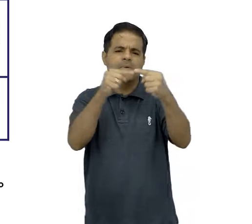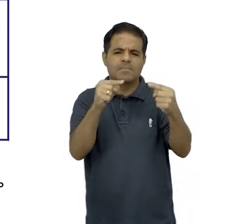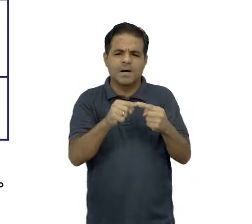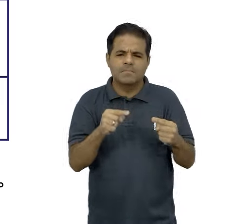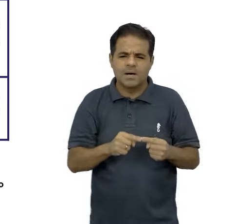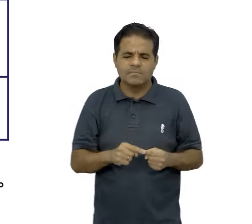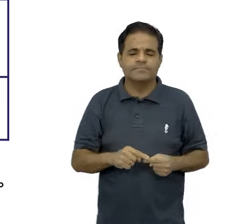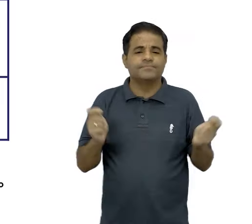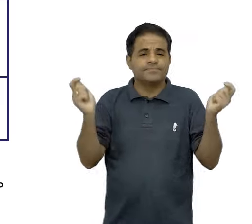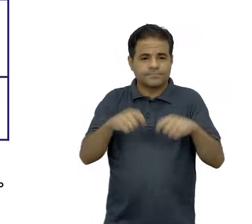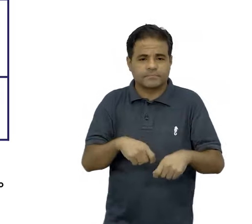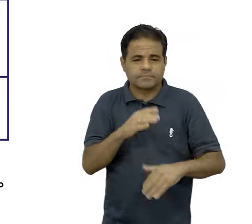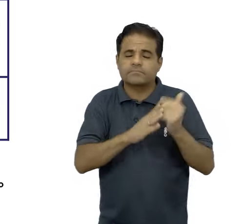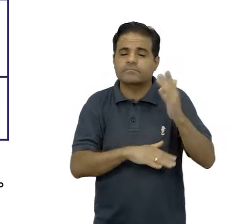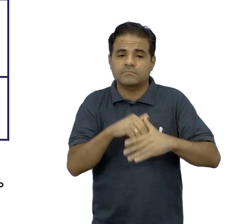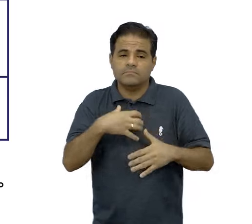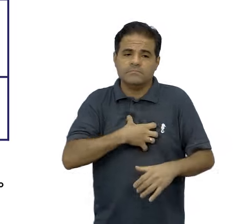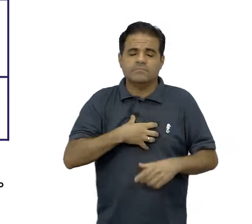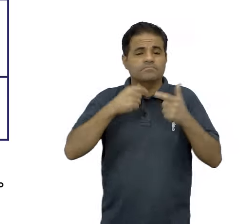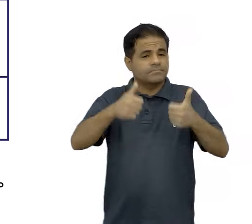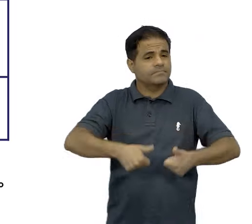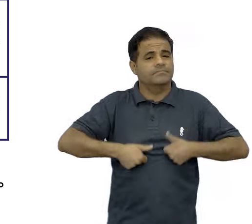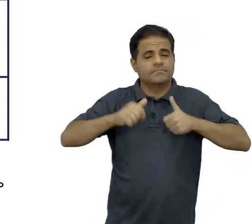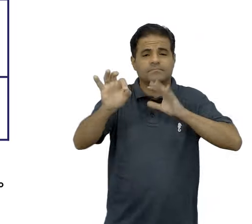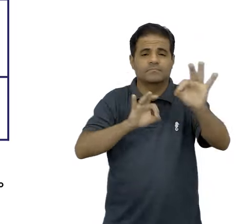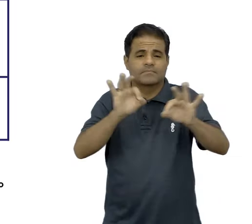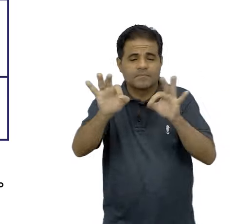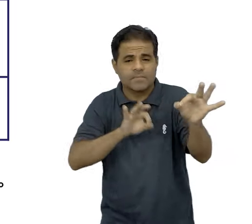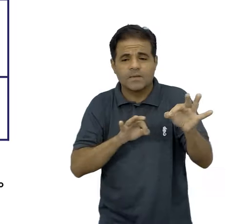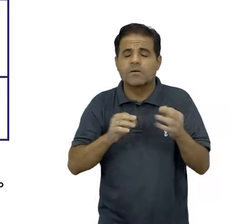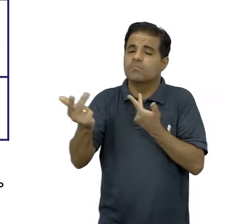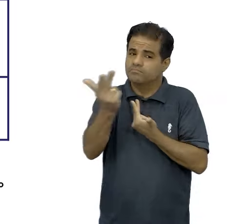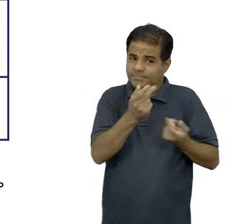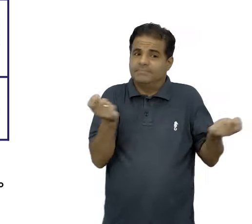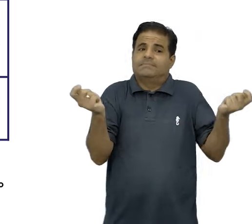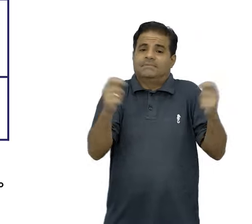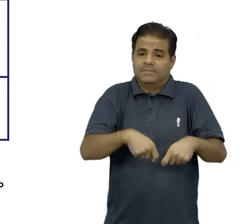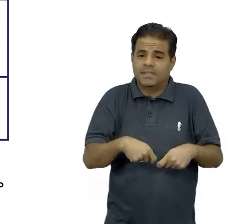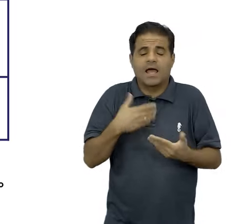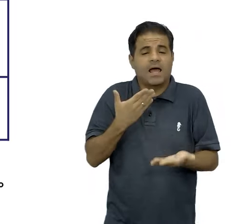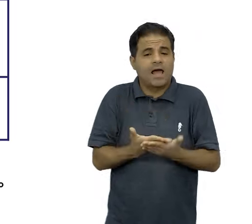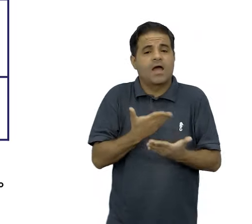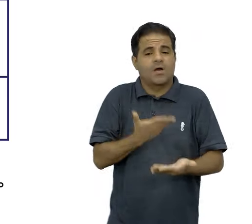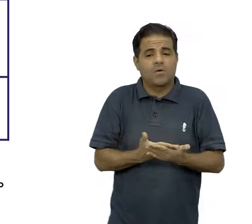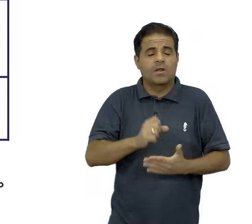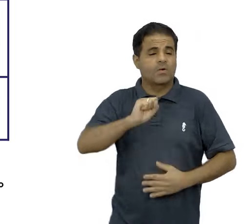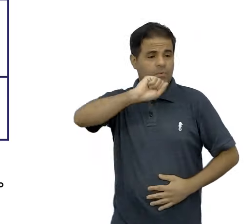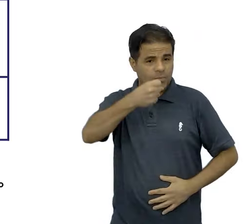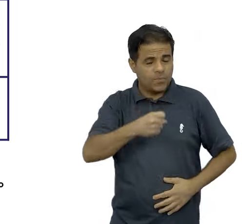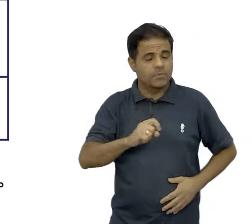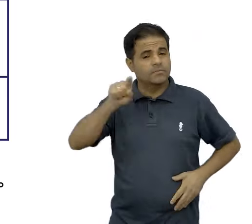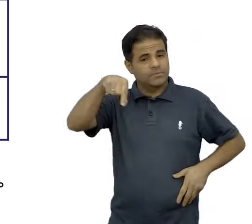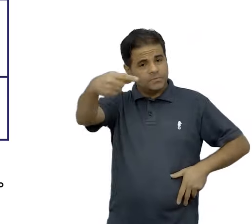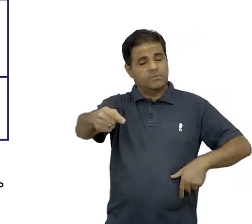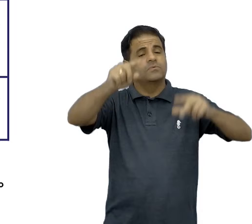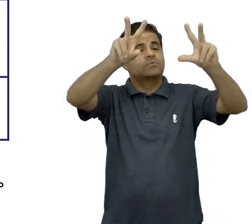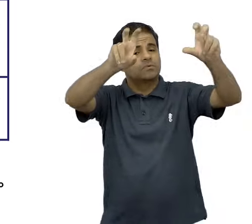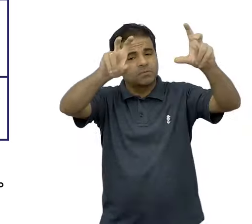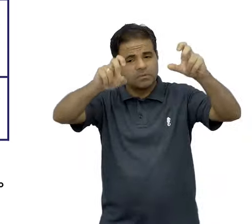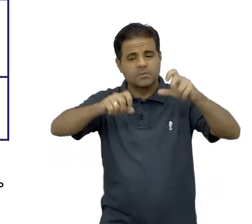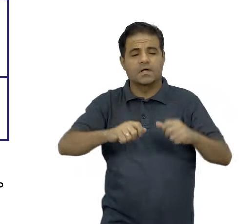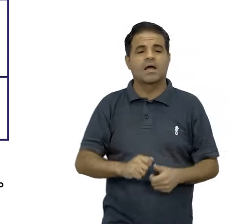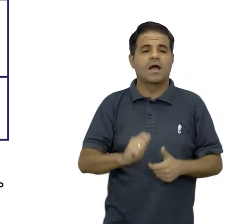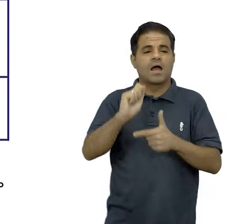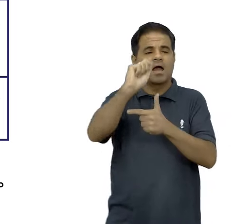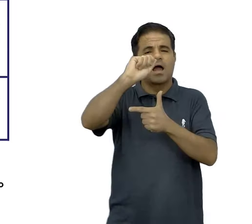elas e que elas escolham aí a melhor maneira de resolver. Na aula 8, a unidade temática já é